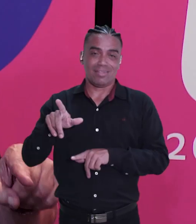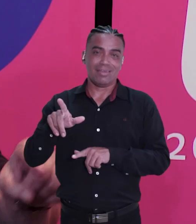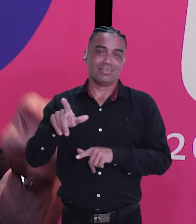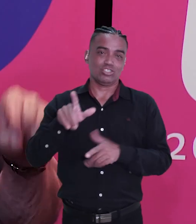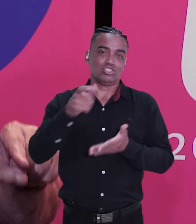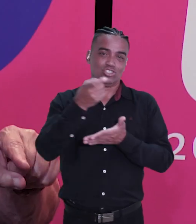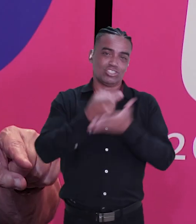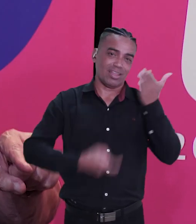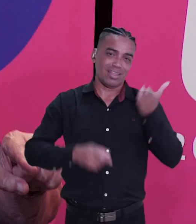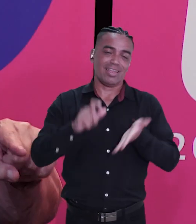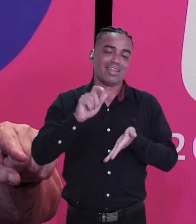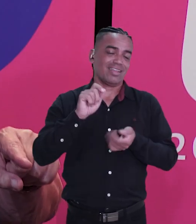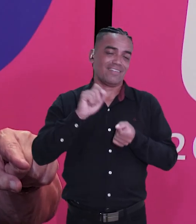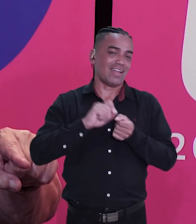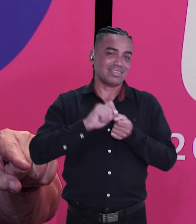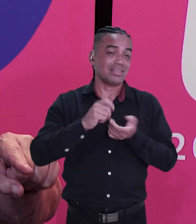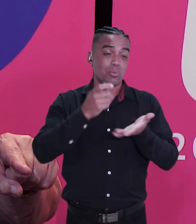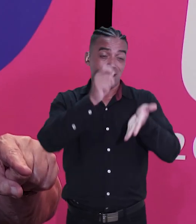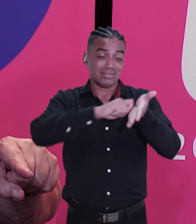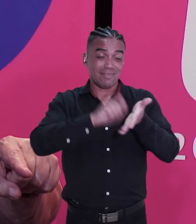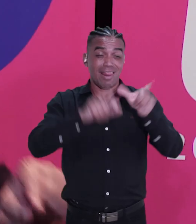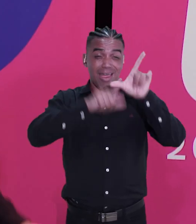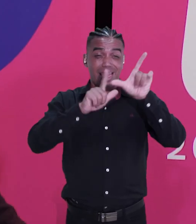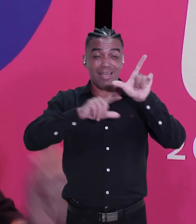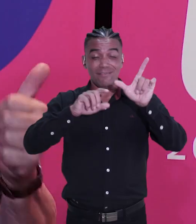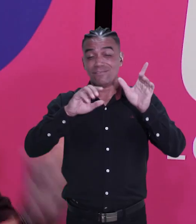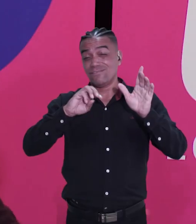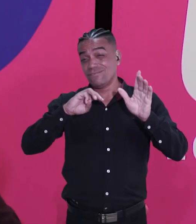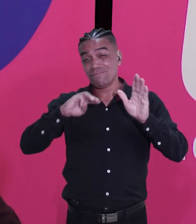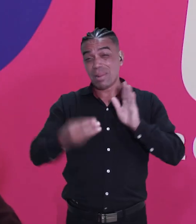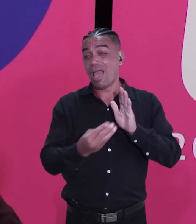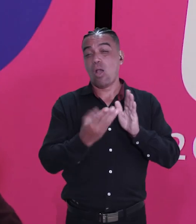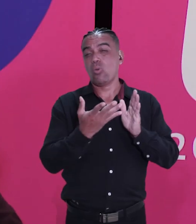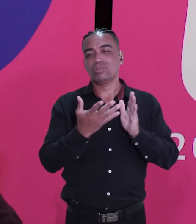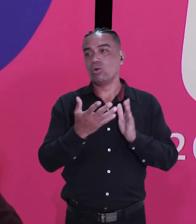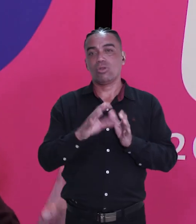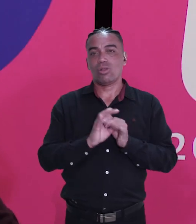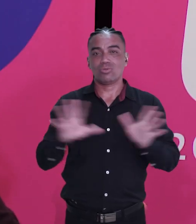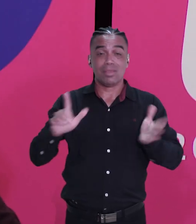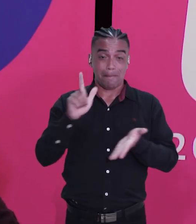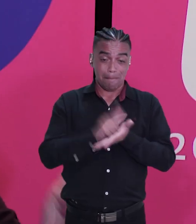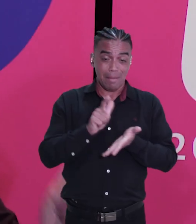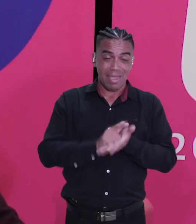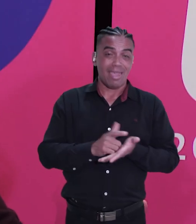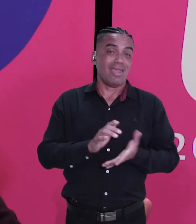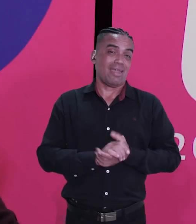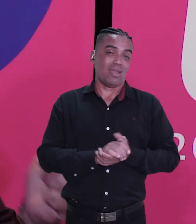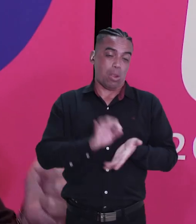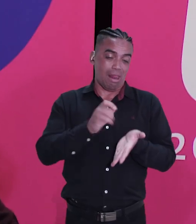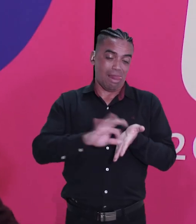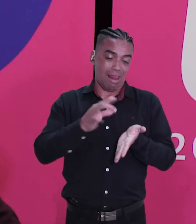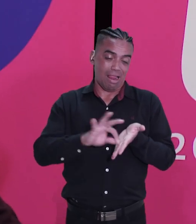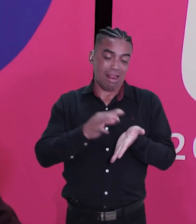o fato de eu poder fazer 1 milhão de caracteres para escrever isso não me autoriza a gastar papel, gastar